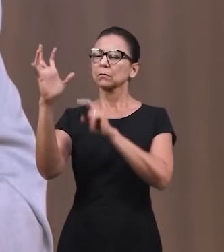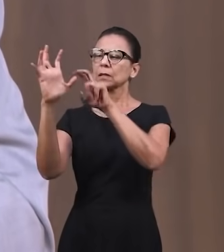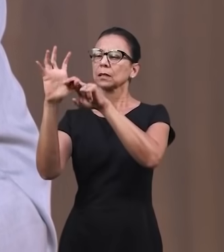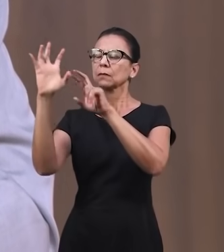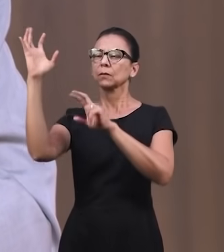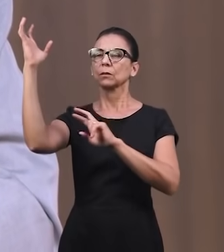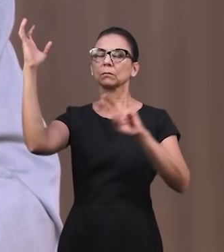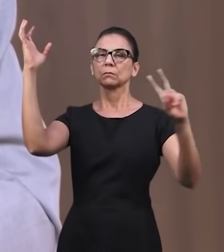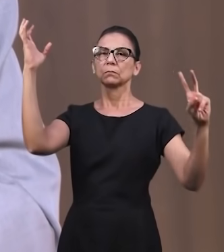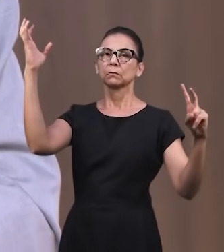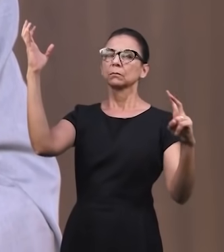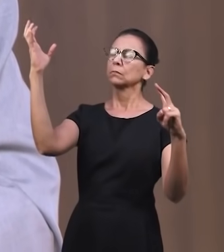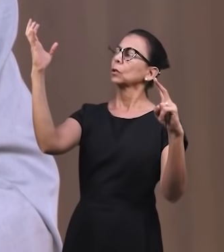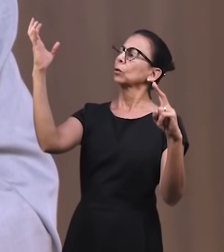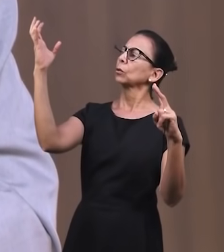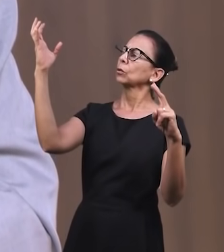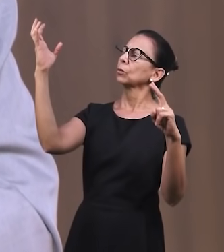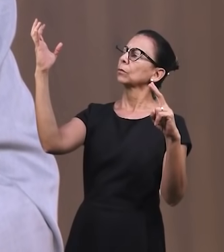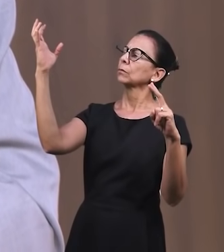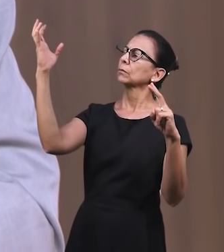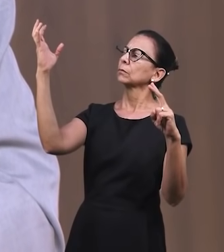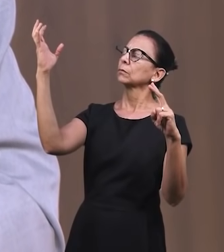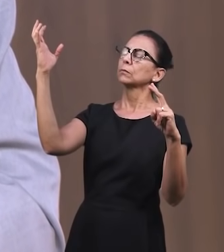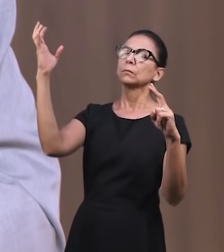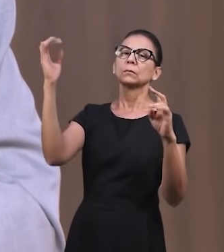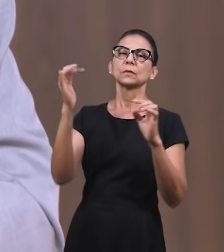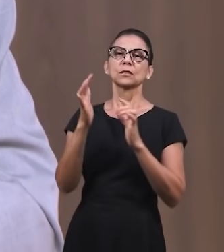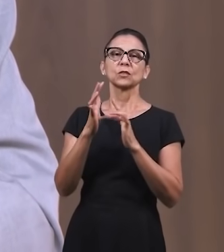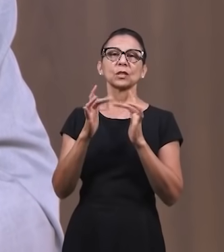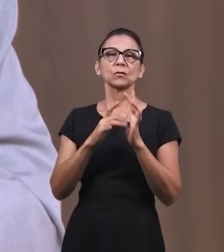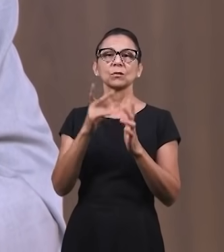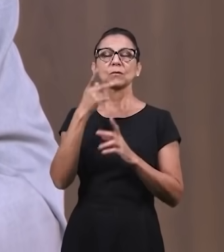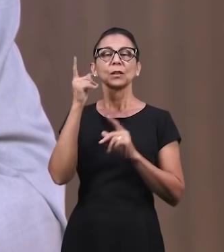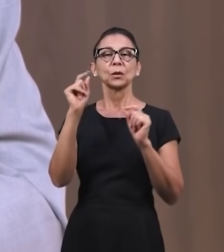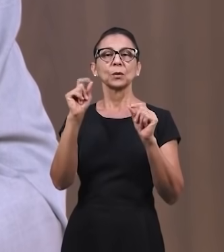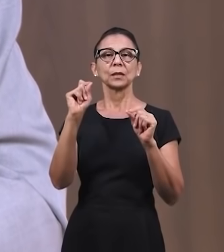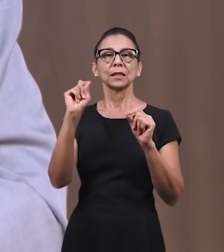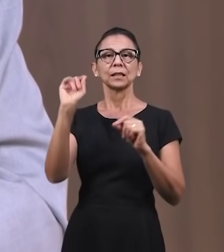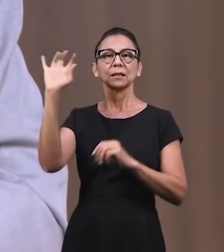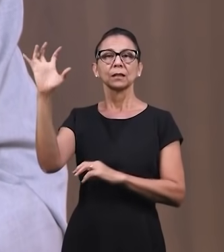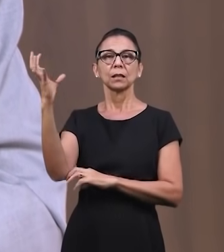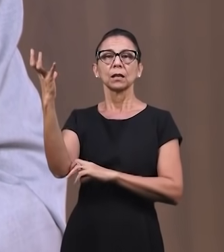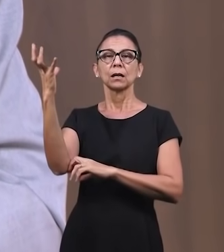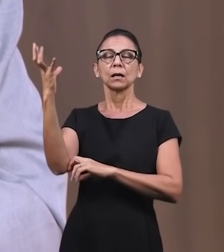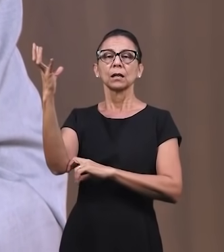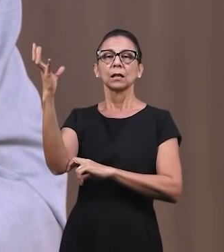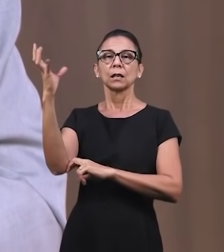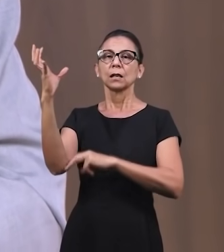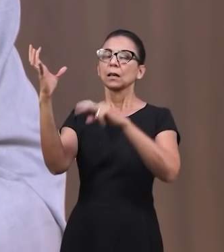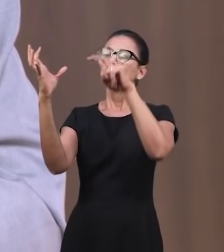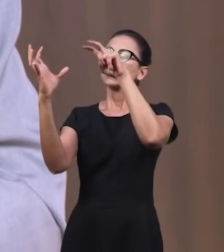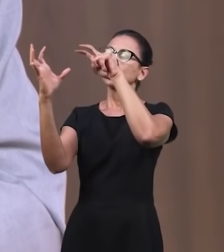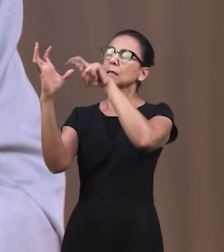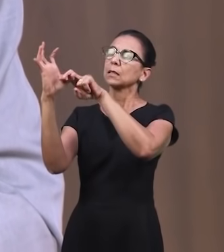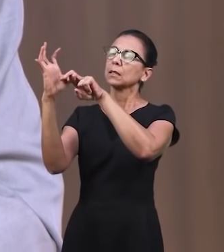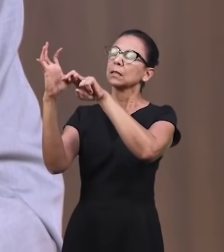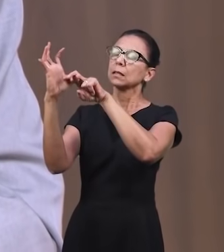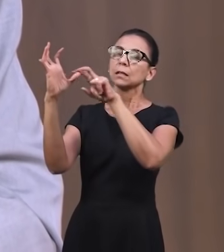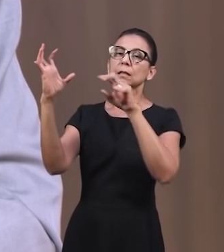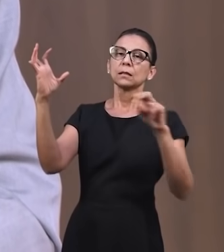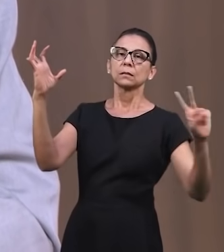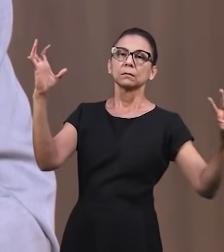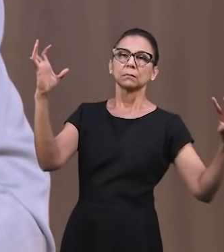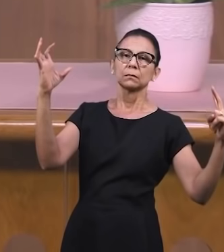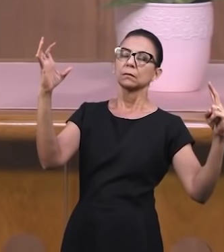de Zaqueu e disse: Zaqueu, desce depressa, porque hoje me convém pousar em